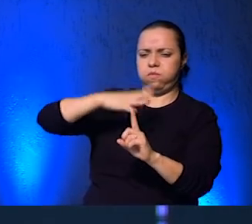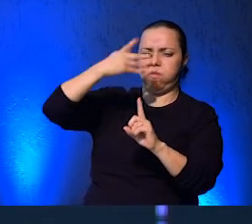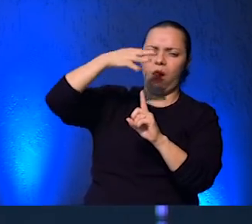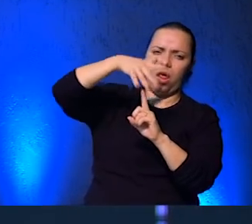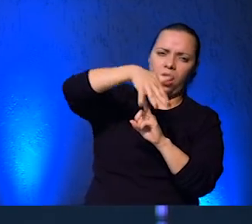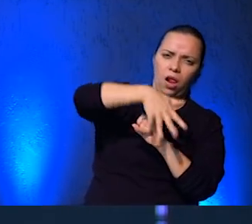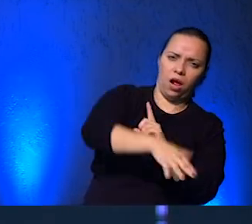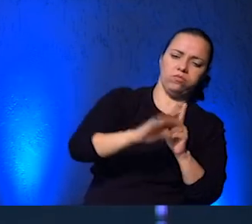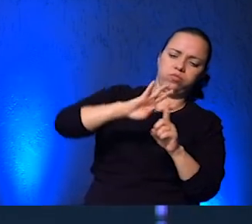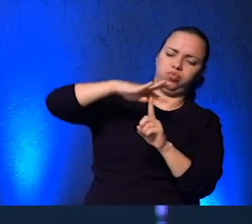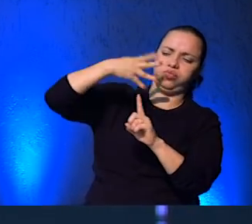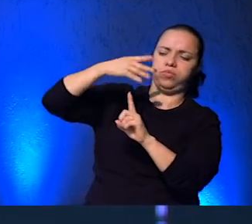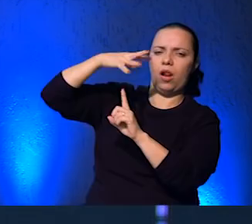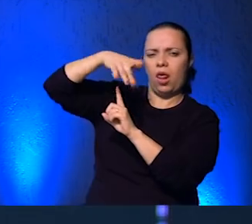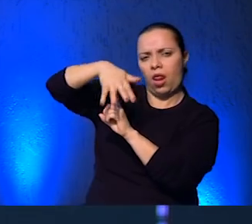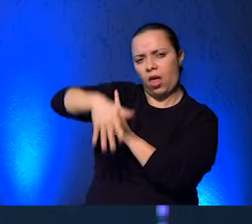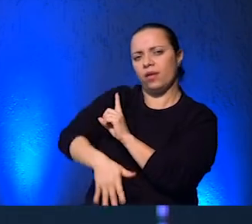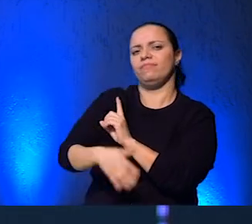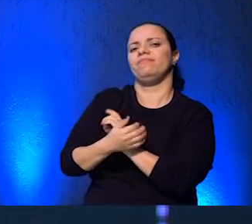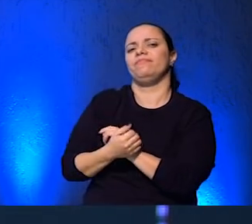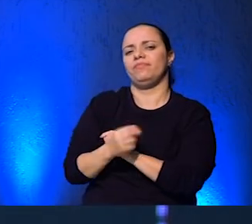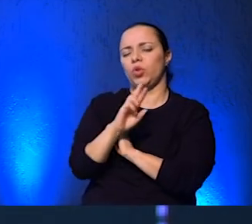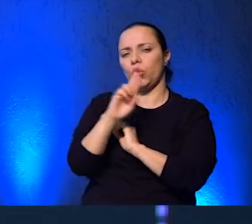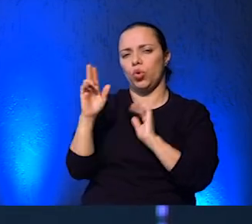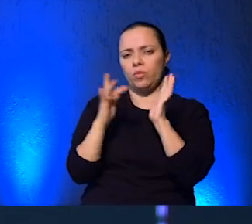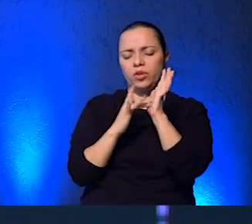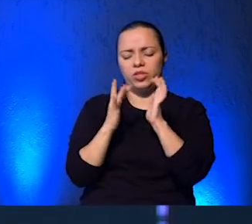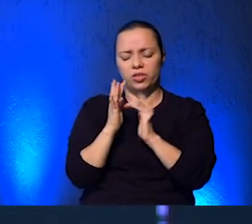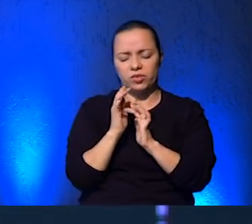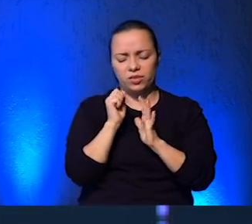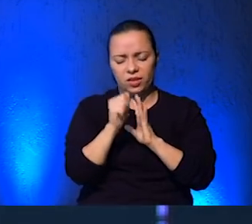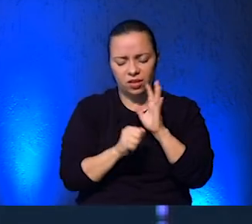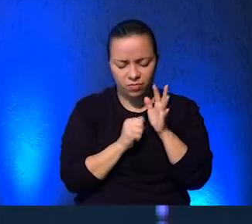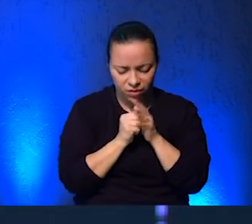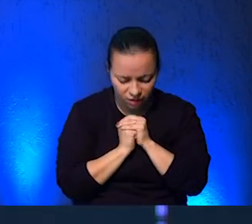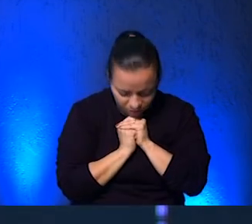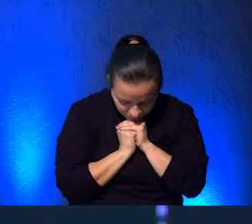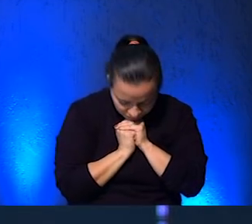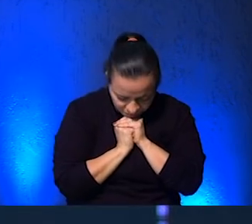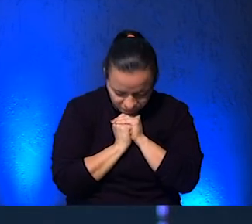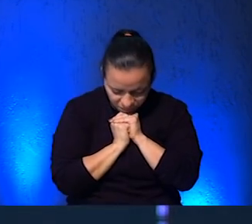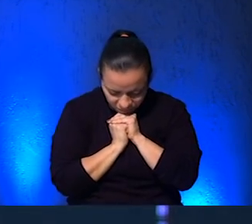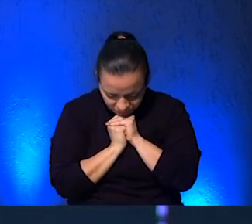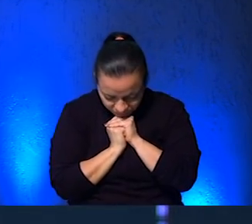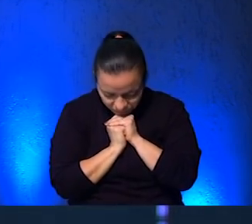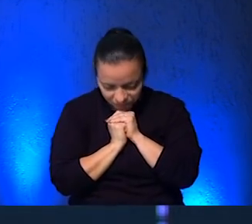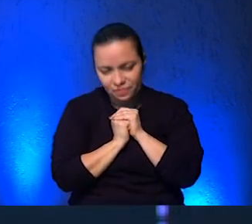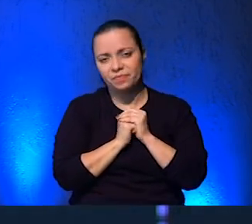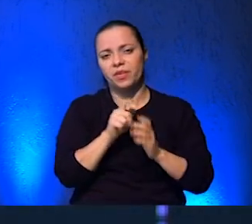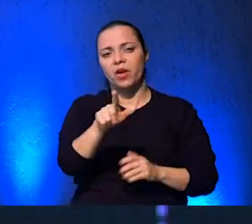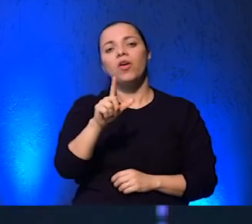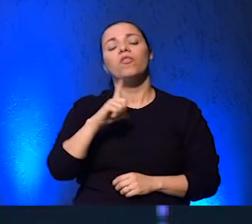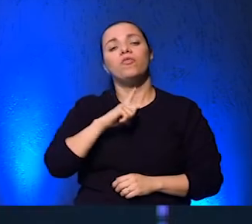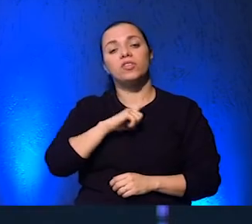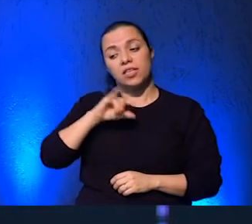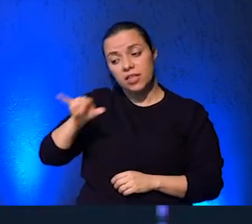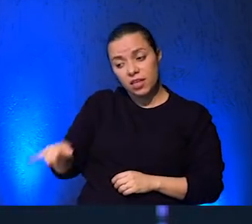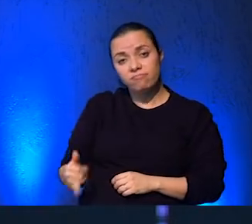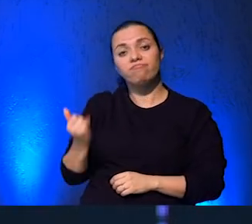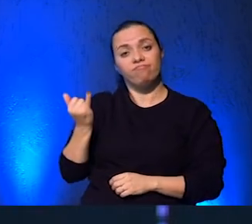superabundantes em nome de jesus amém e amém você vai ter oportunidade